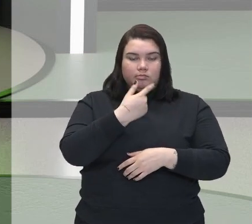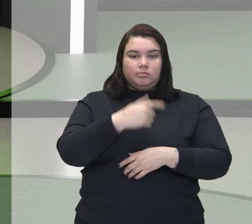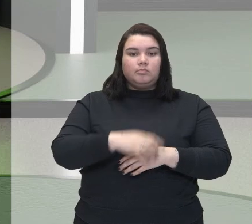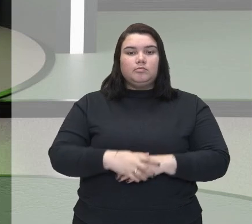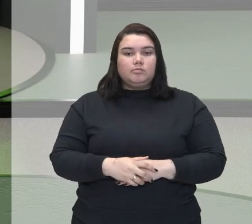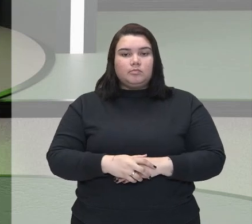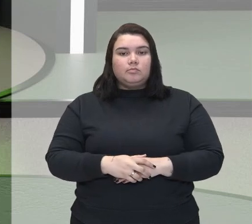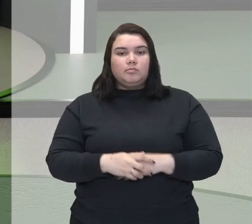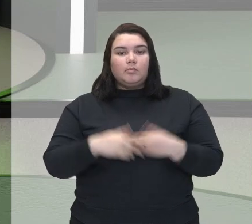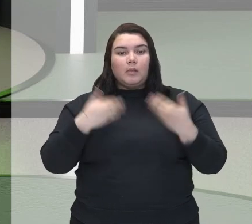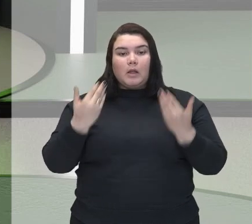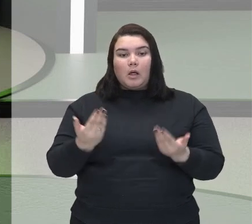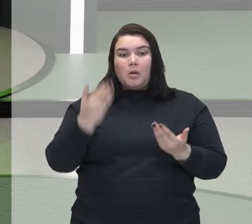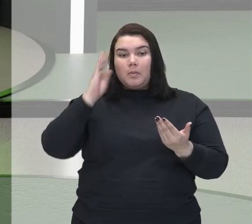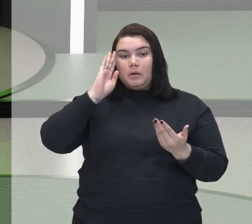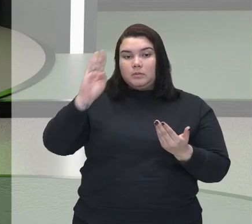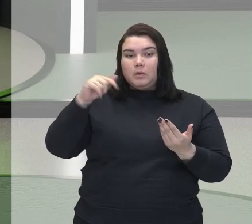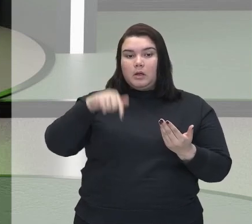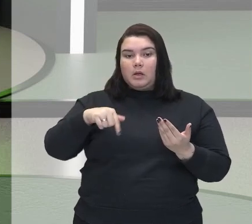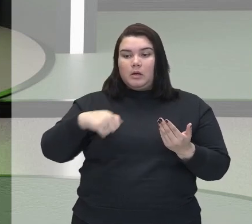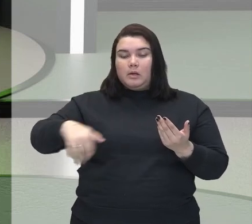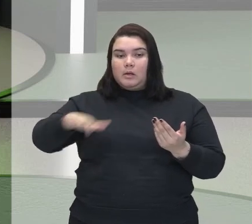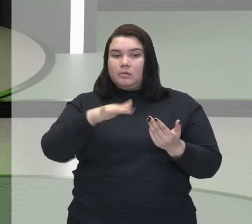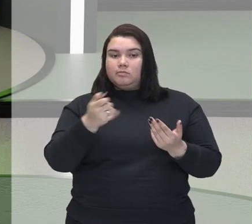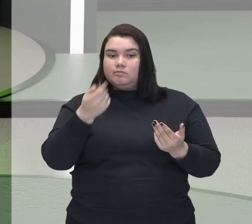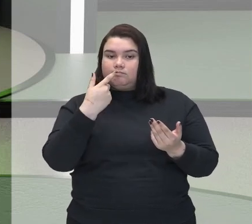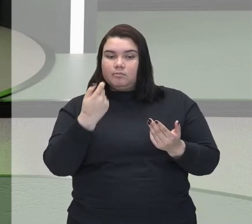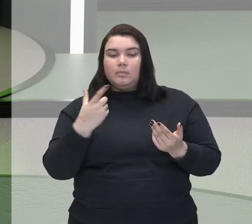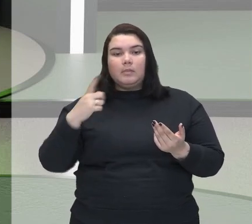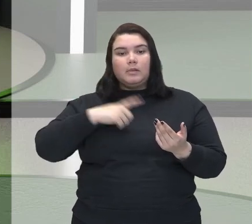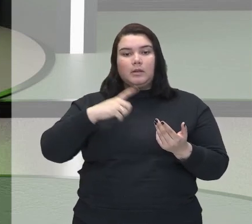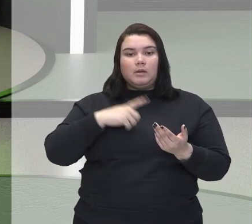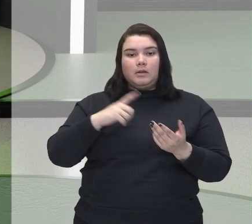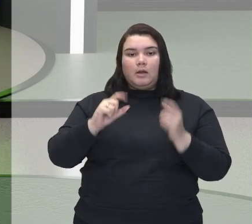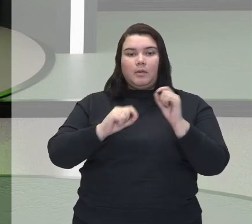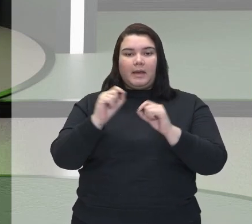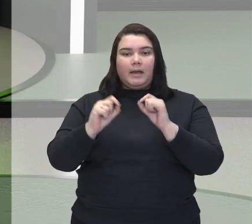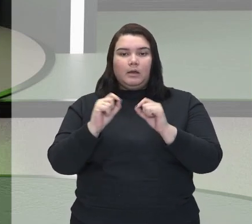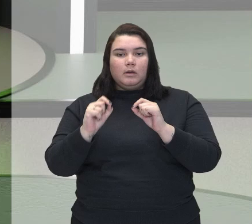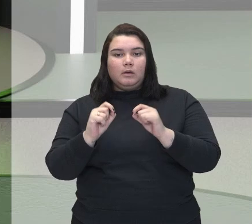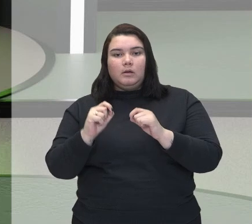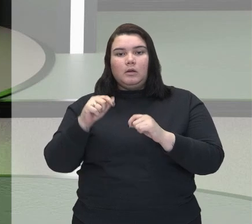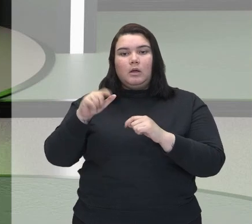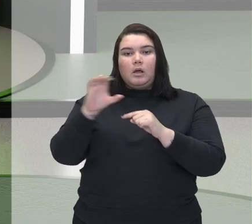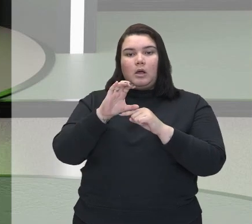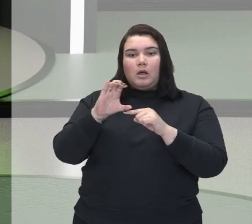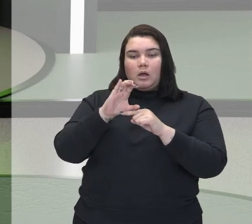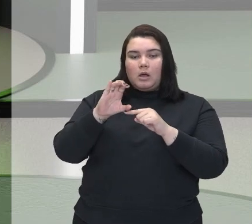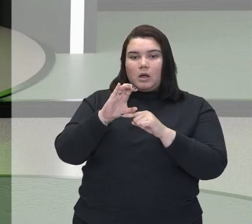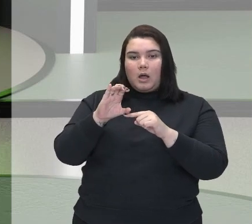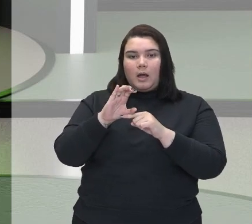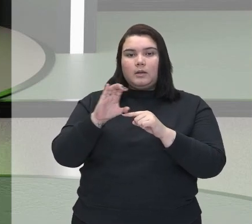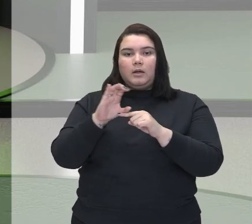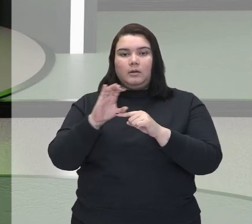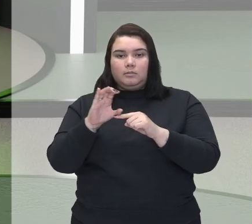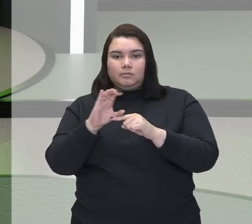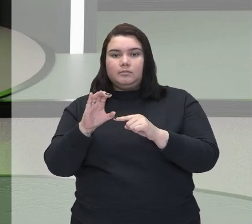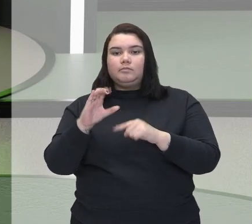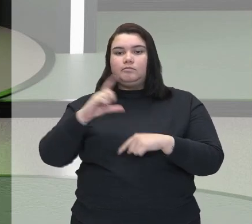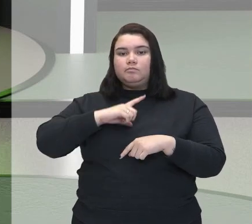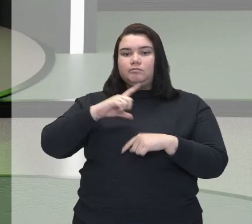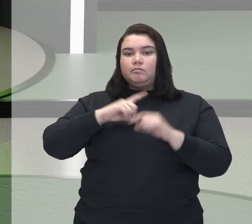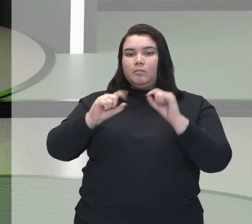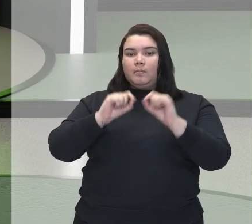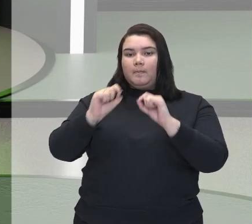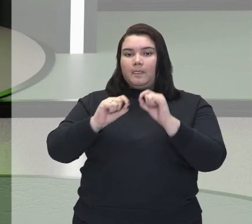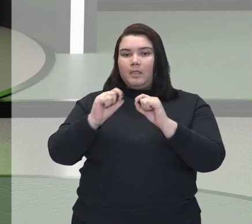Então, principalmente nesses fármacos que possuem centros quirais, ou seja, carbono assimétrico. Por quê? Porque um